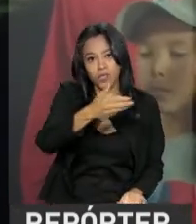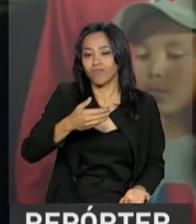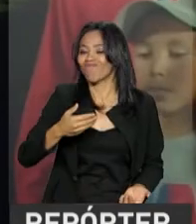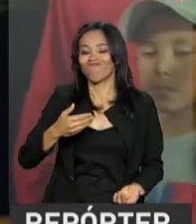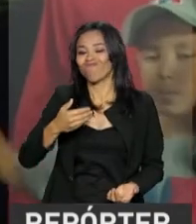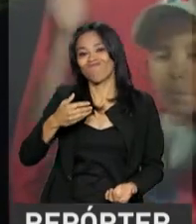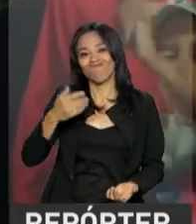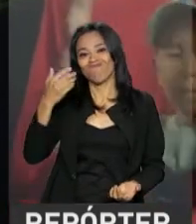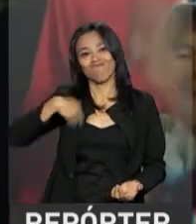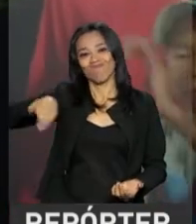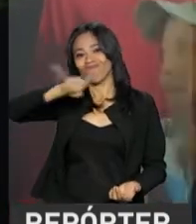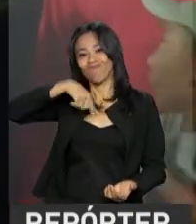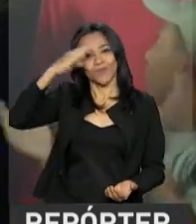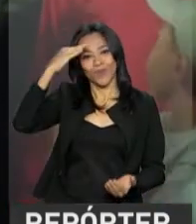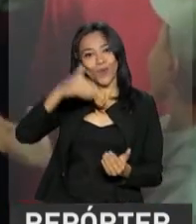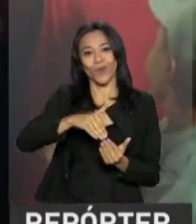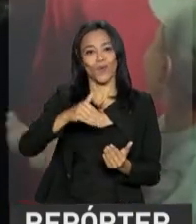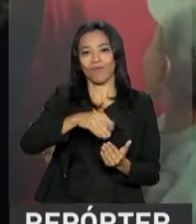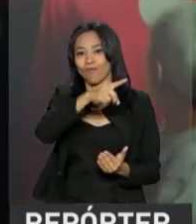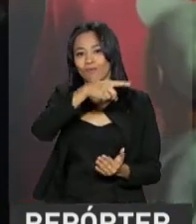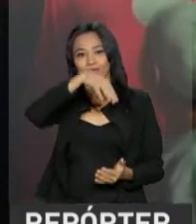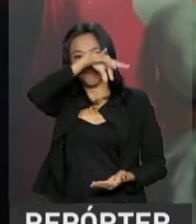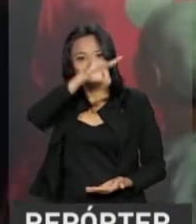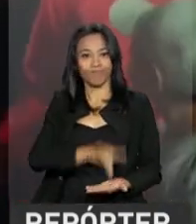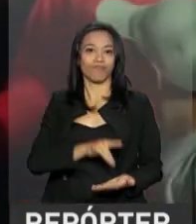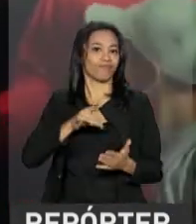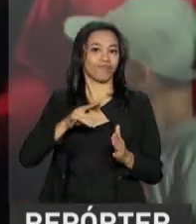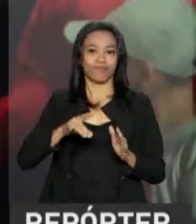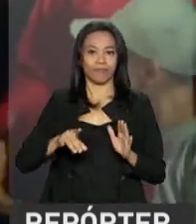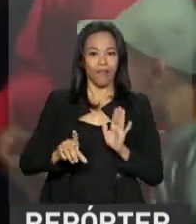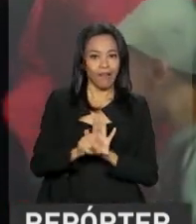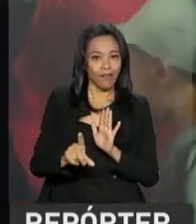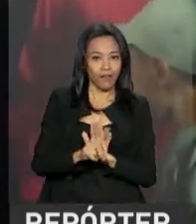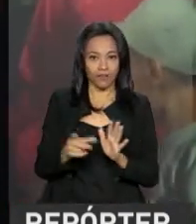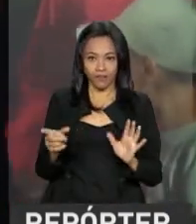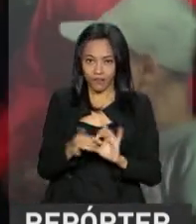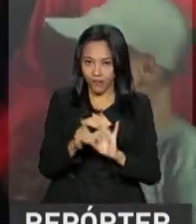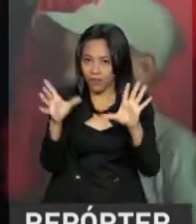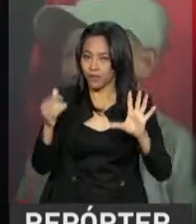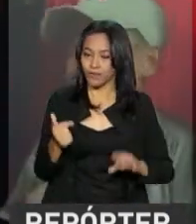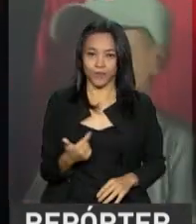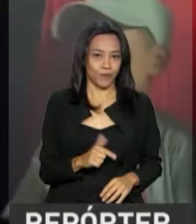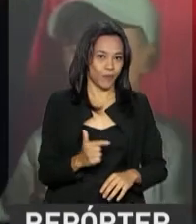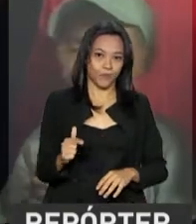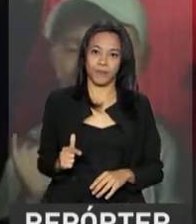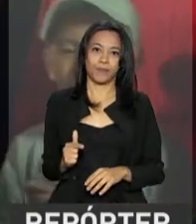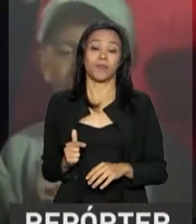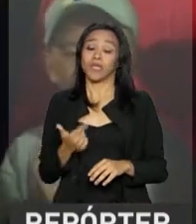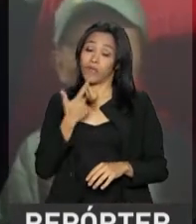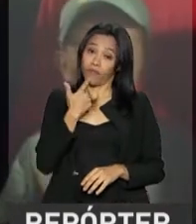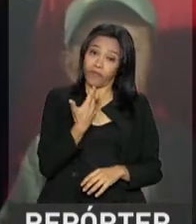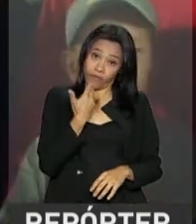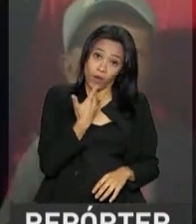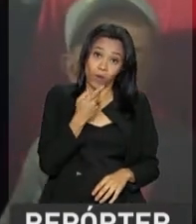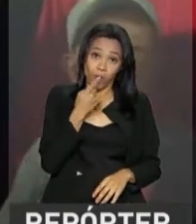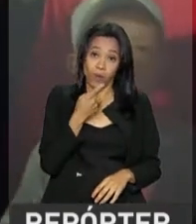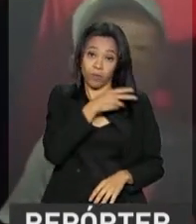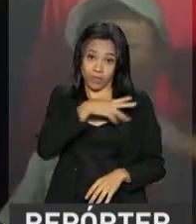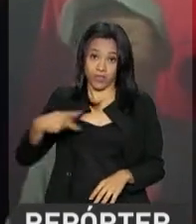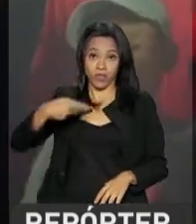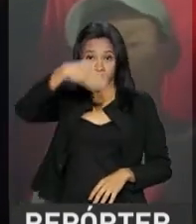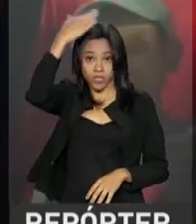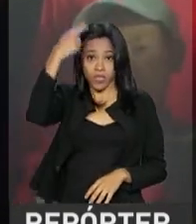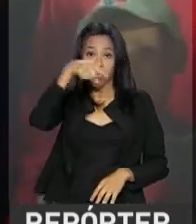teve credibilidade e nem legitimidade. Na nota, o governo brasileiro afirma que o pleito no país vizinho ocorreu com